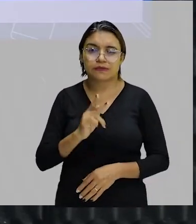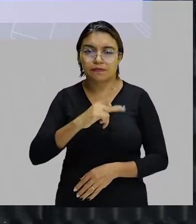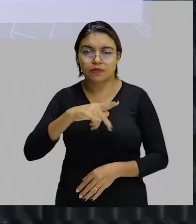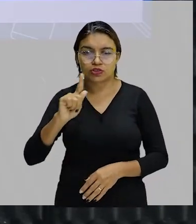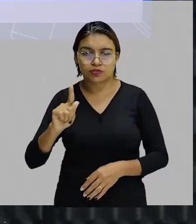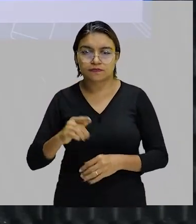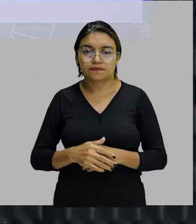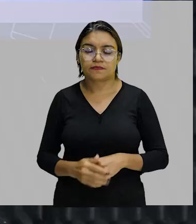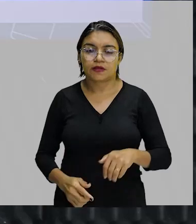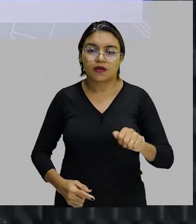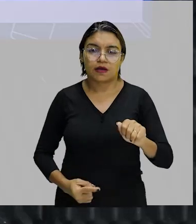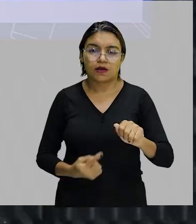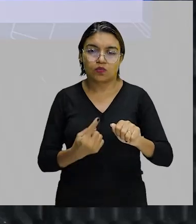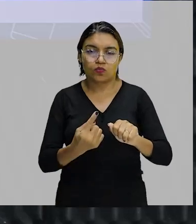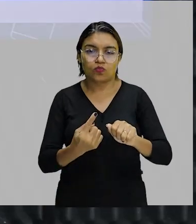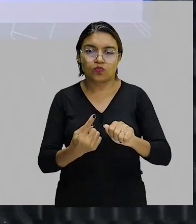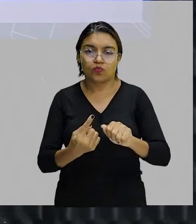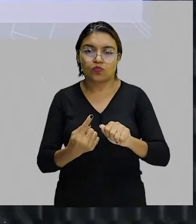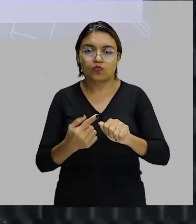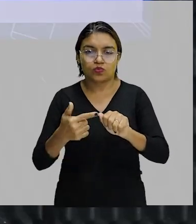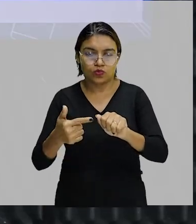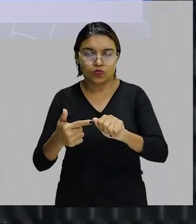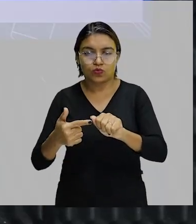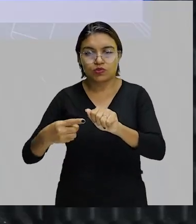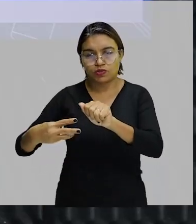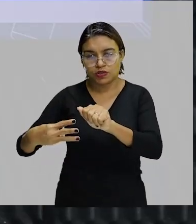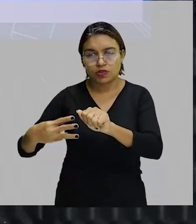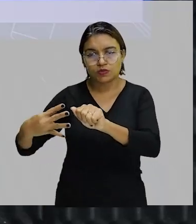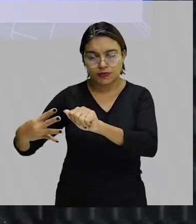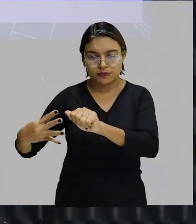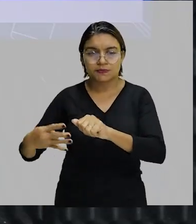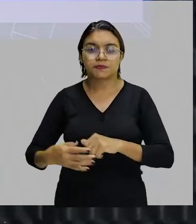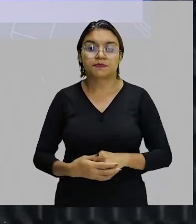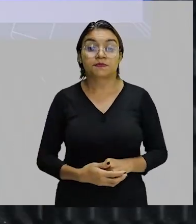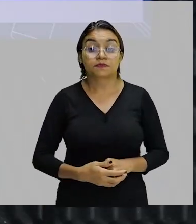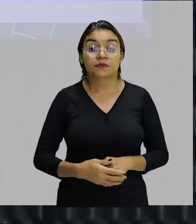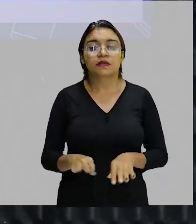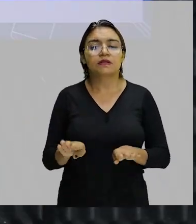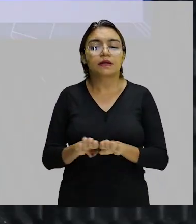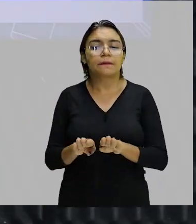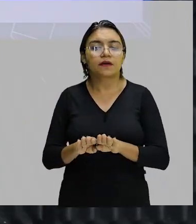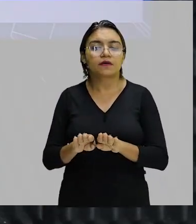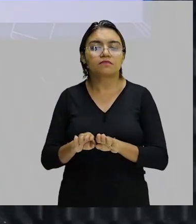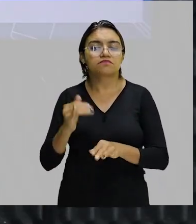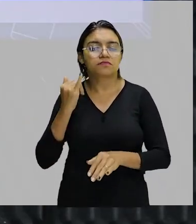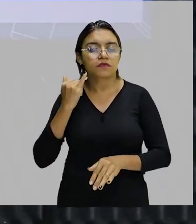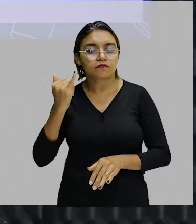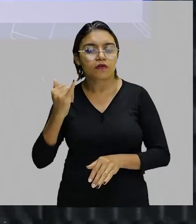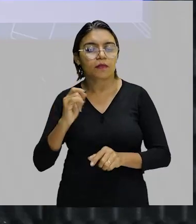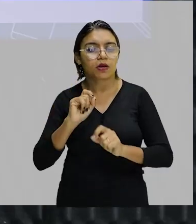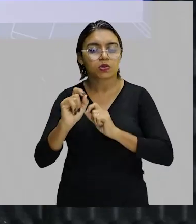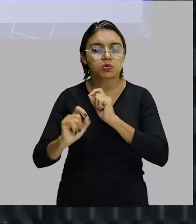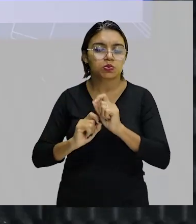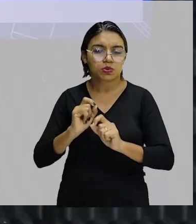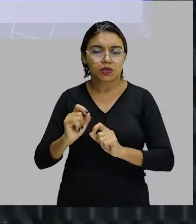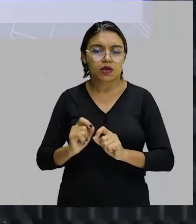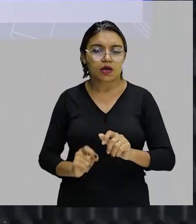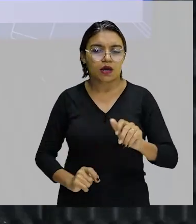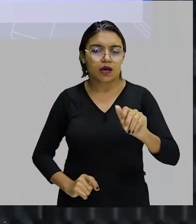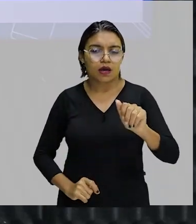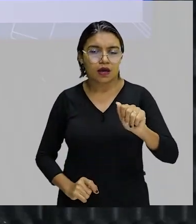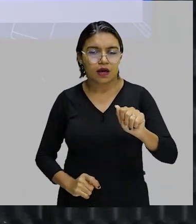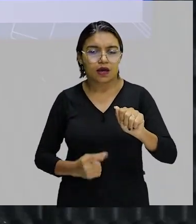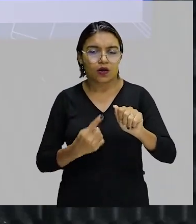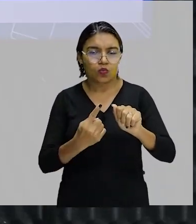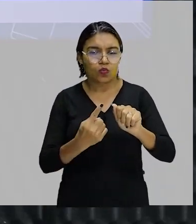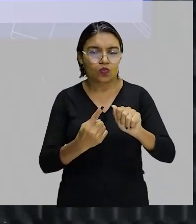Então eu tenho A1, A2, A3 e A4. Foi falado também, né, que a soma dos 2 primeiros vale 1.